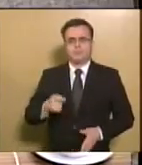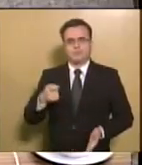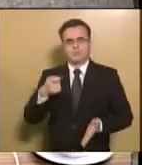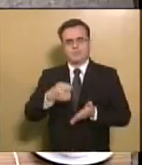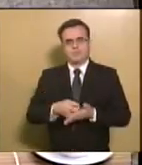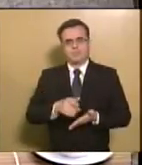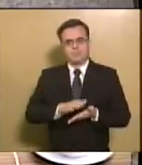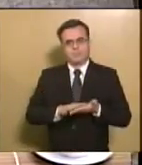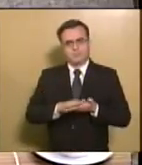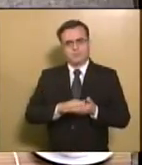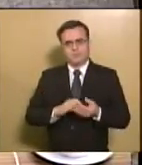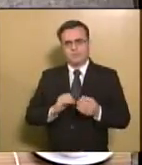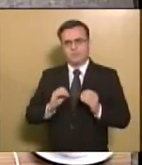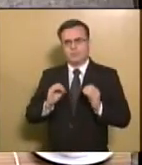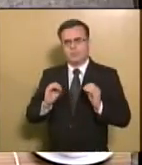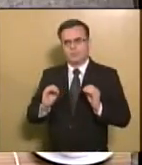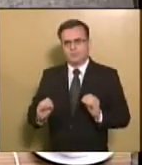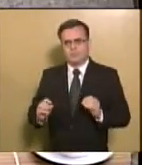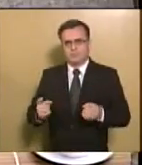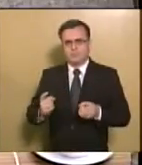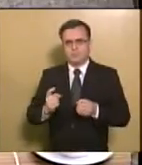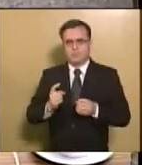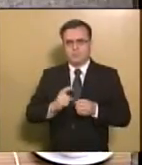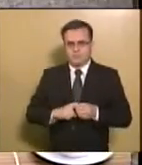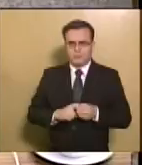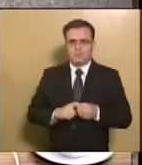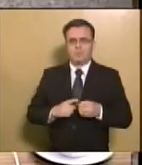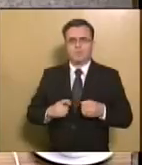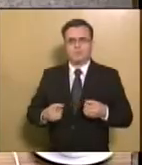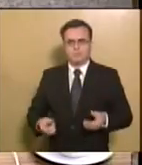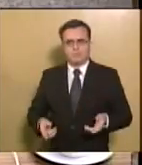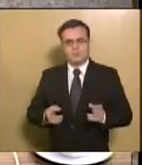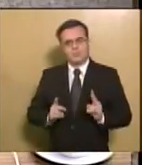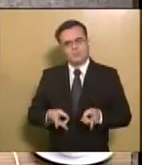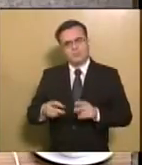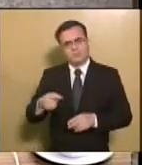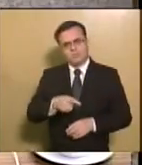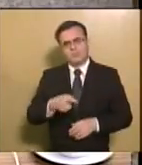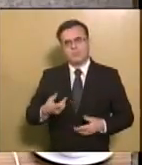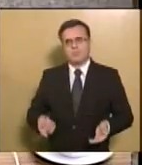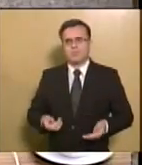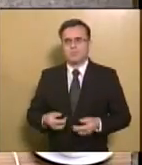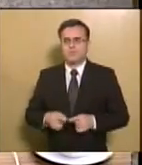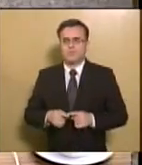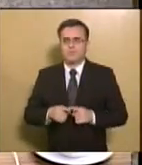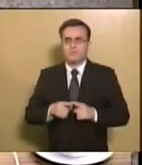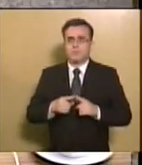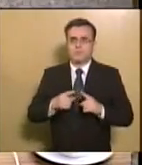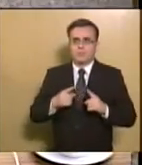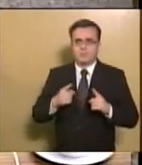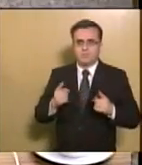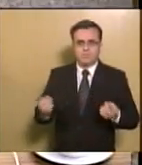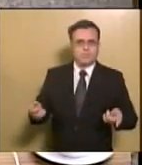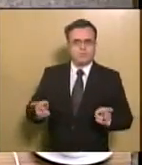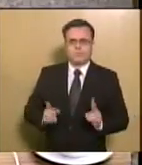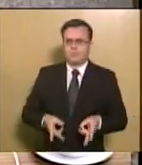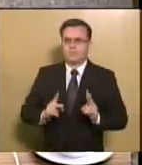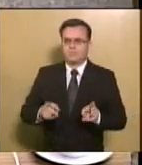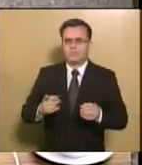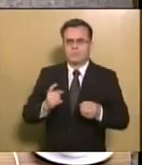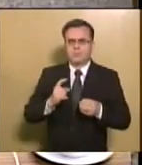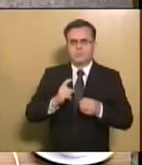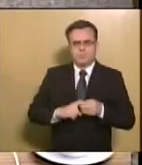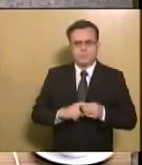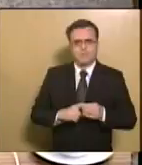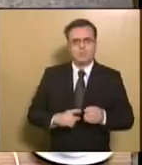um centavo a mais no convênio em conveniar com essa clínica. No entanto, mantém convênio com a